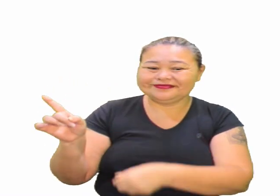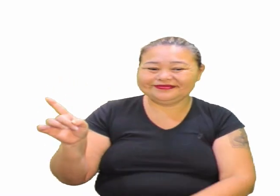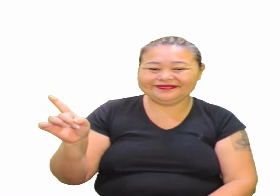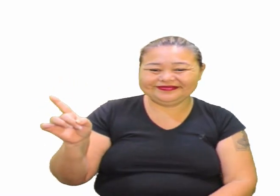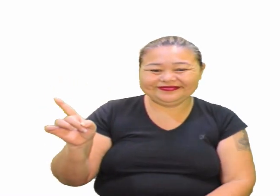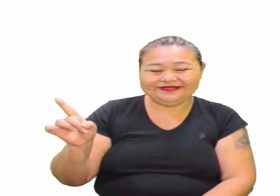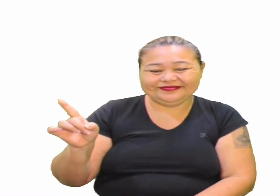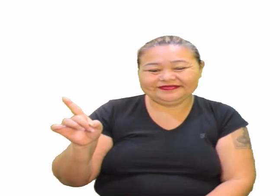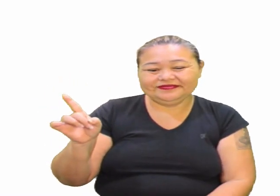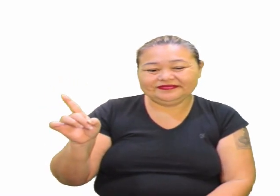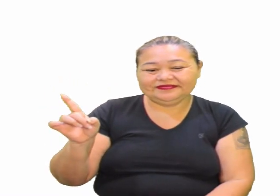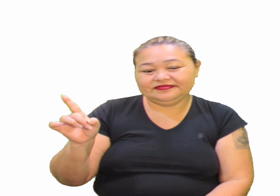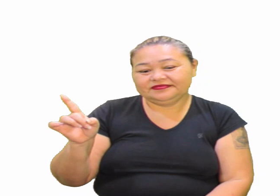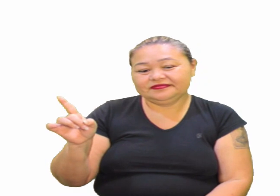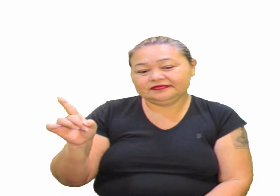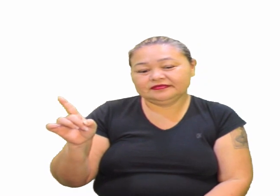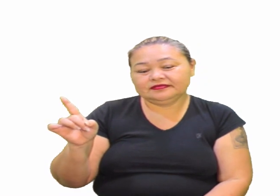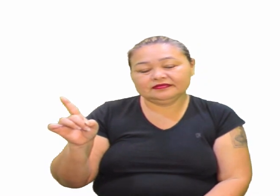peste.